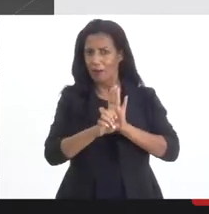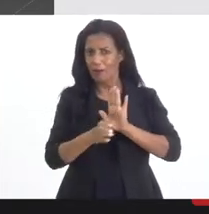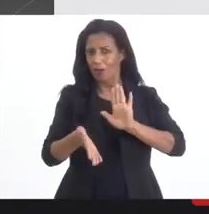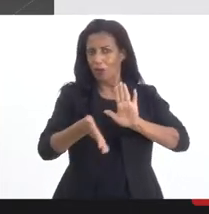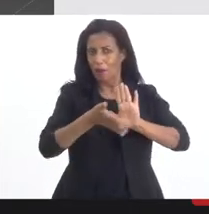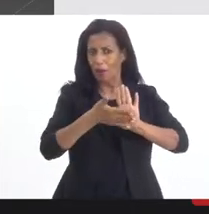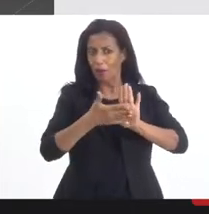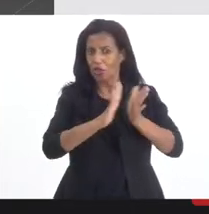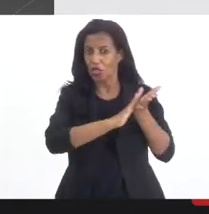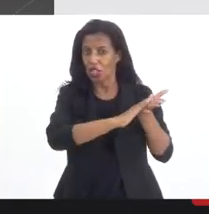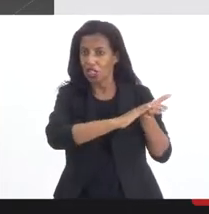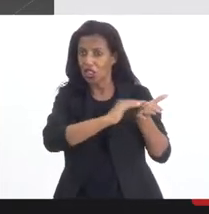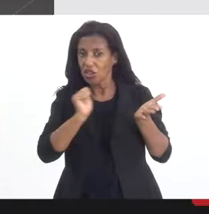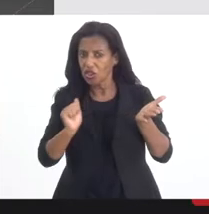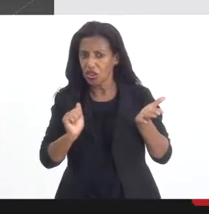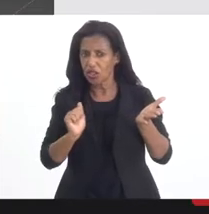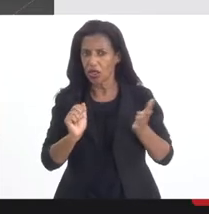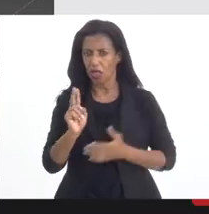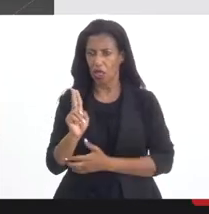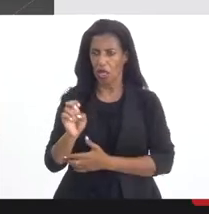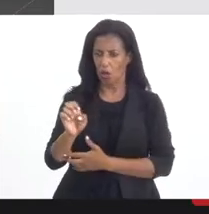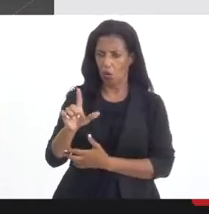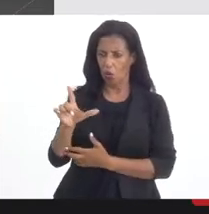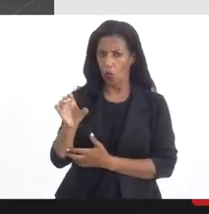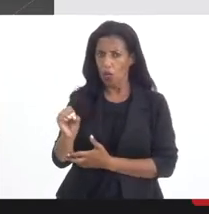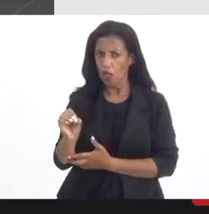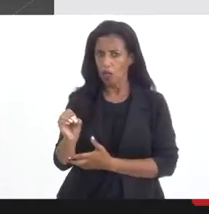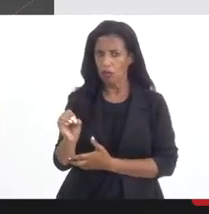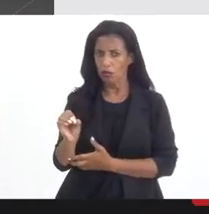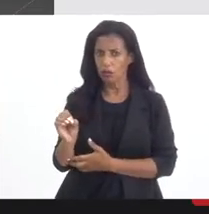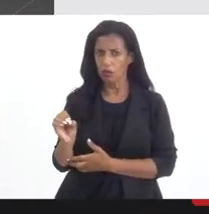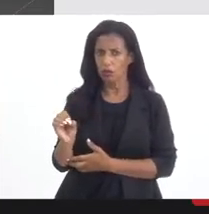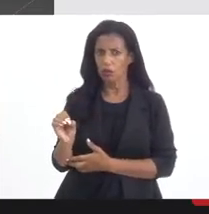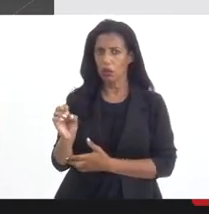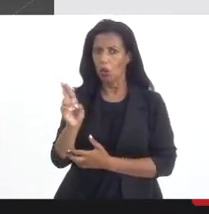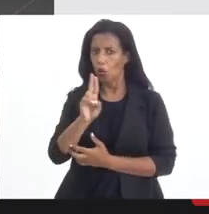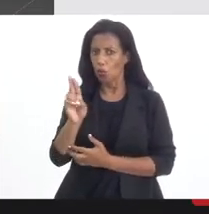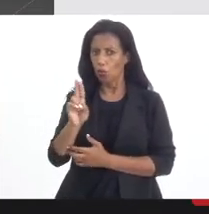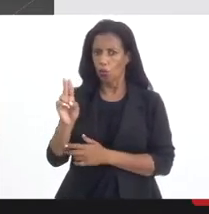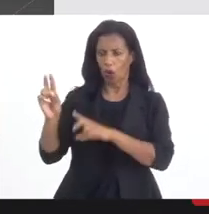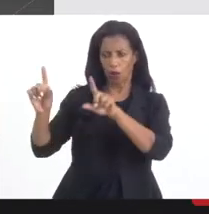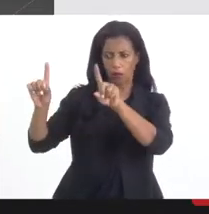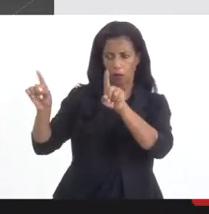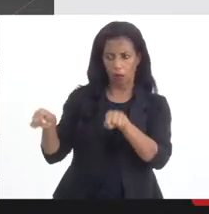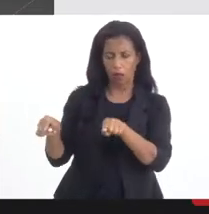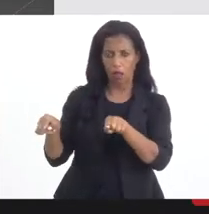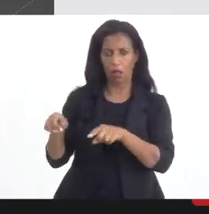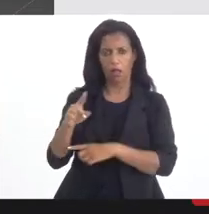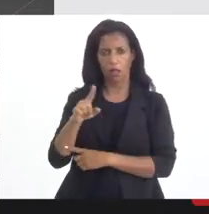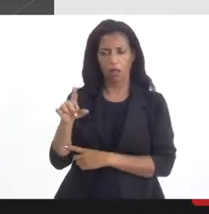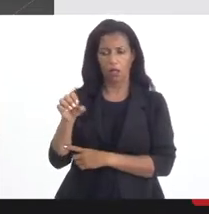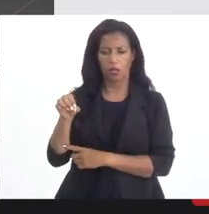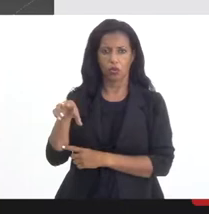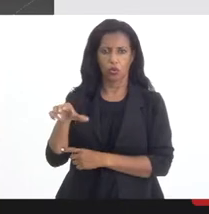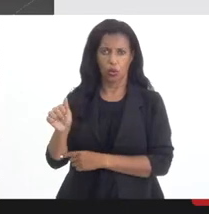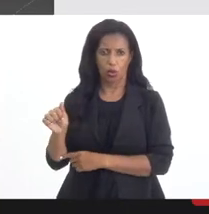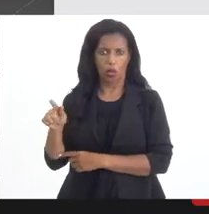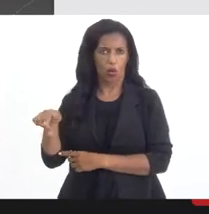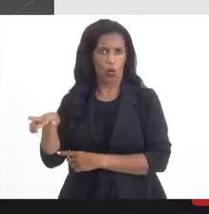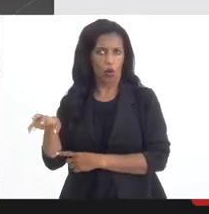que retire a UESO, que vai continuar com a mesma sigla, só uma questão de sigla, da Zona Oeste,